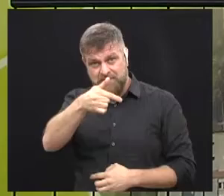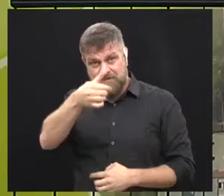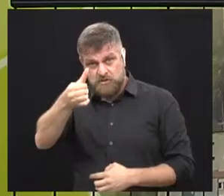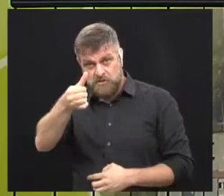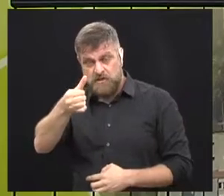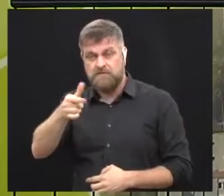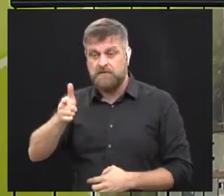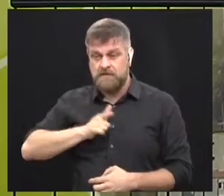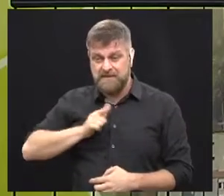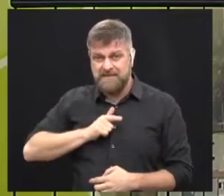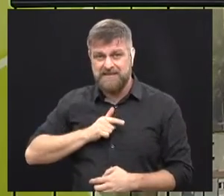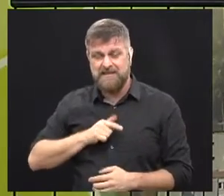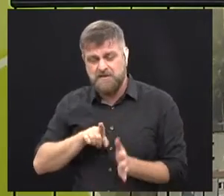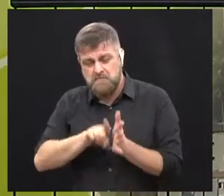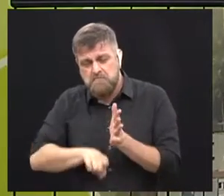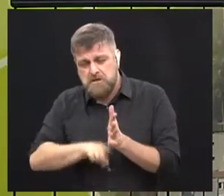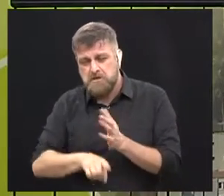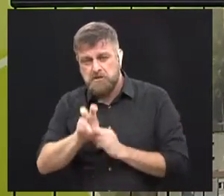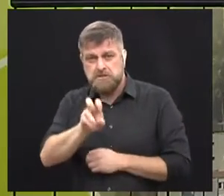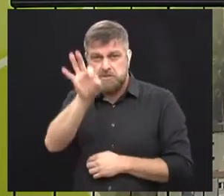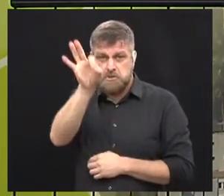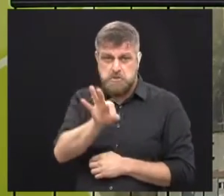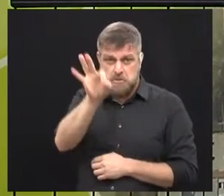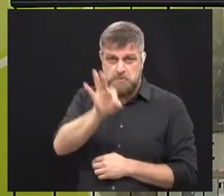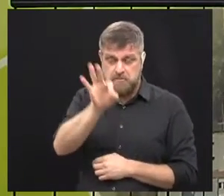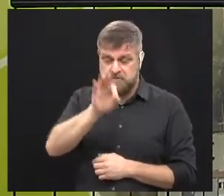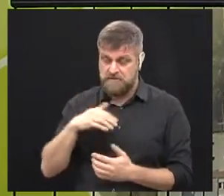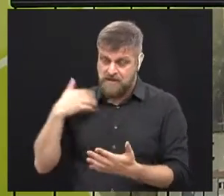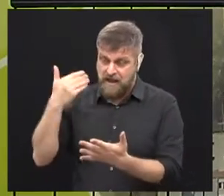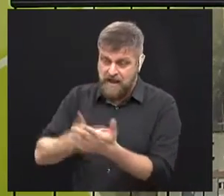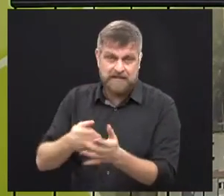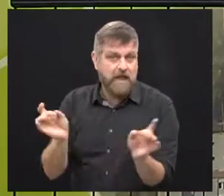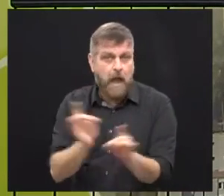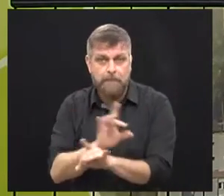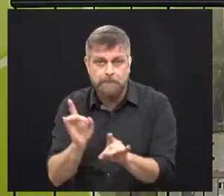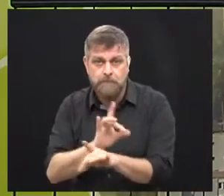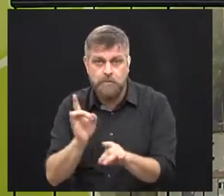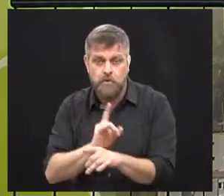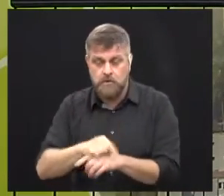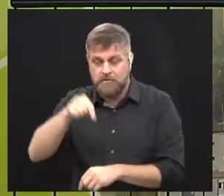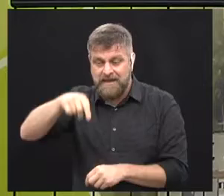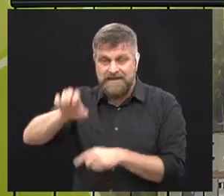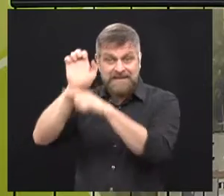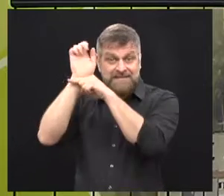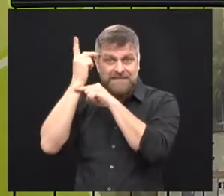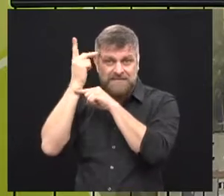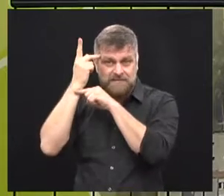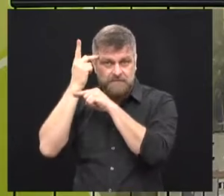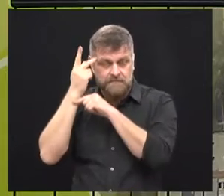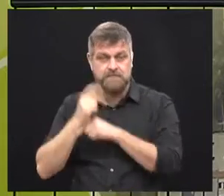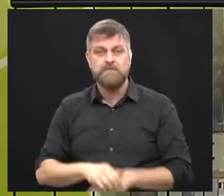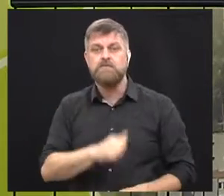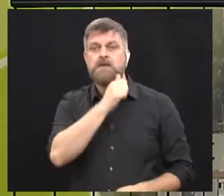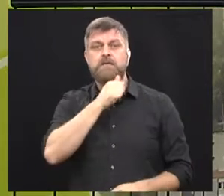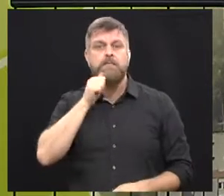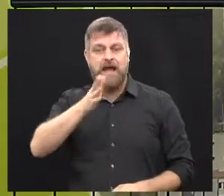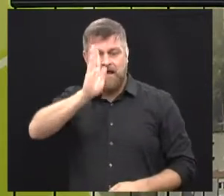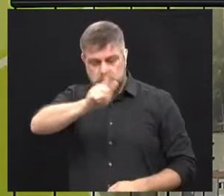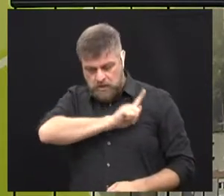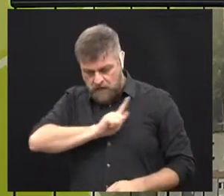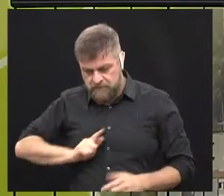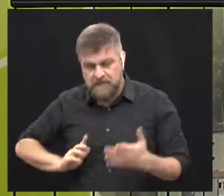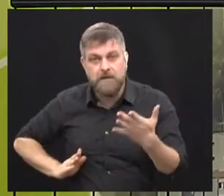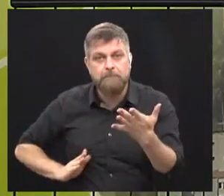95,29%. Tem aí menos de 5% até a gente encerrar os votos em São Paulo. Amapá, já temos